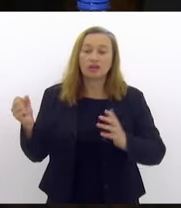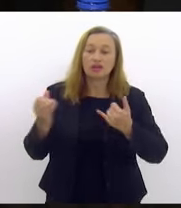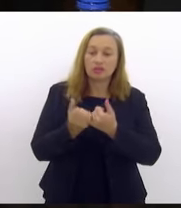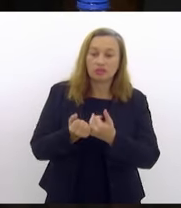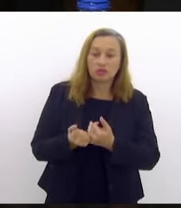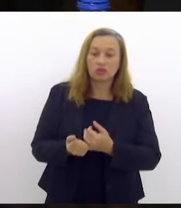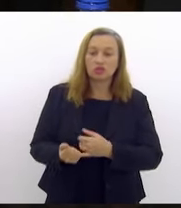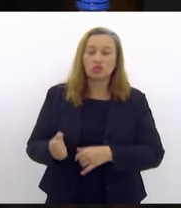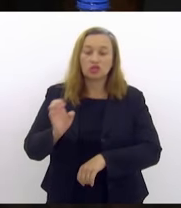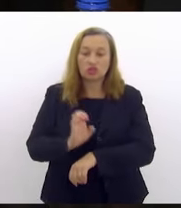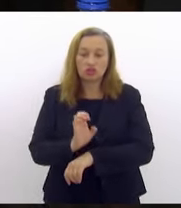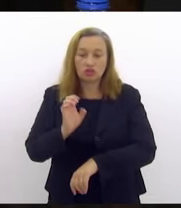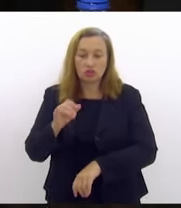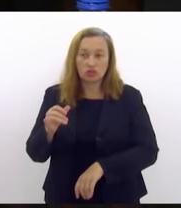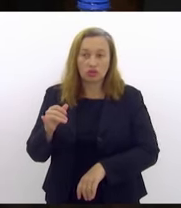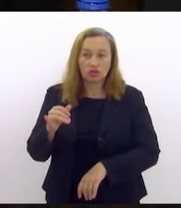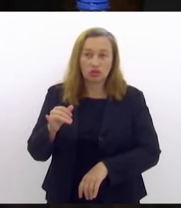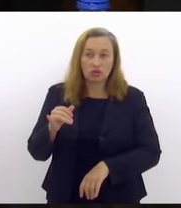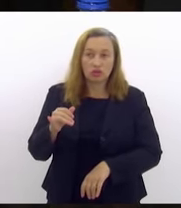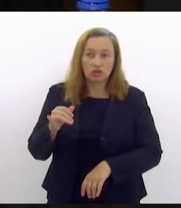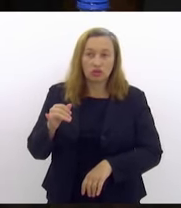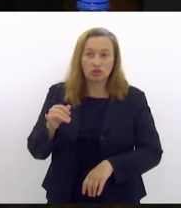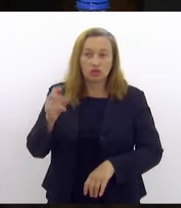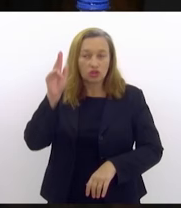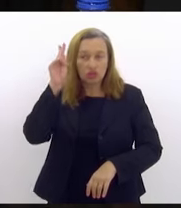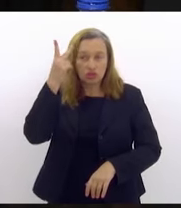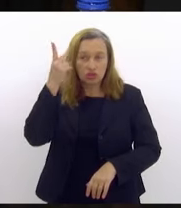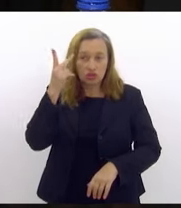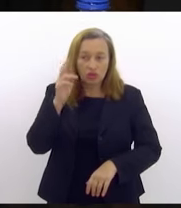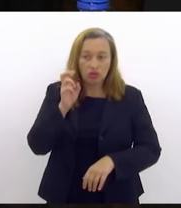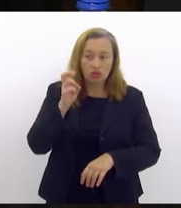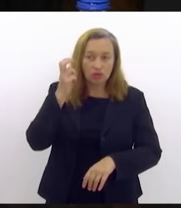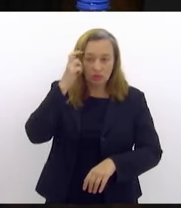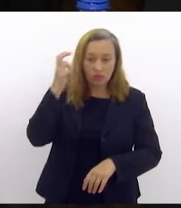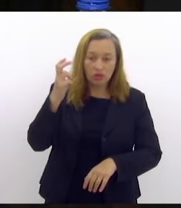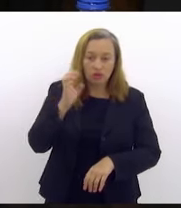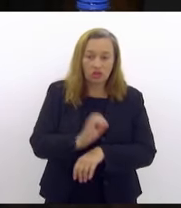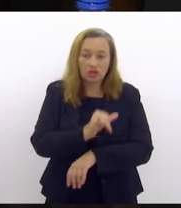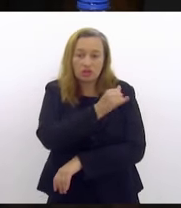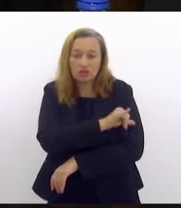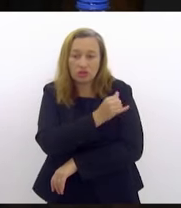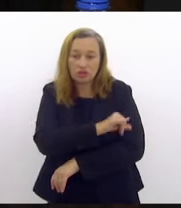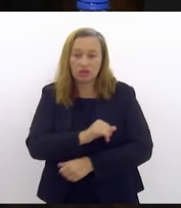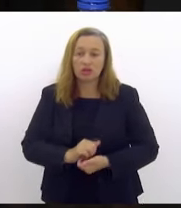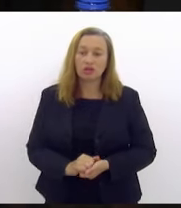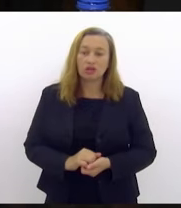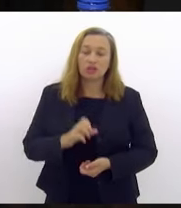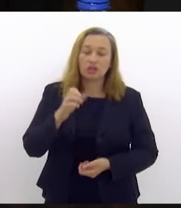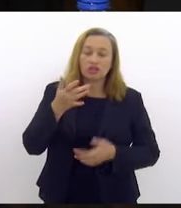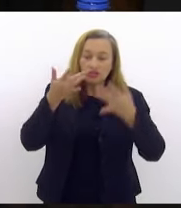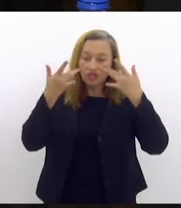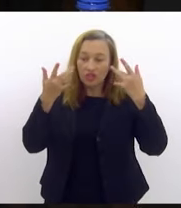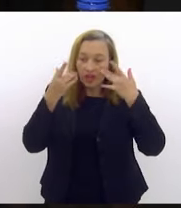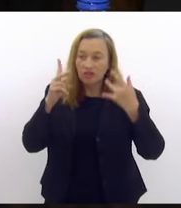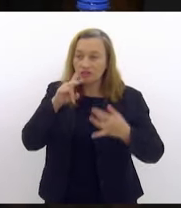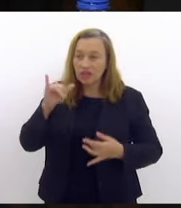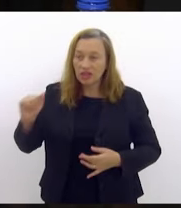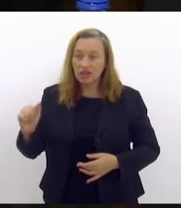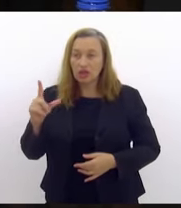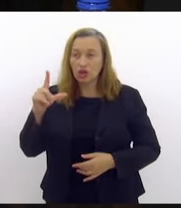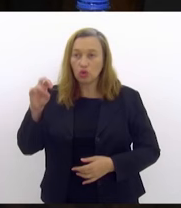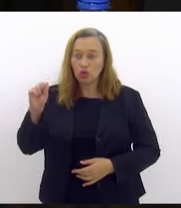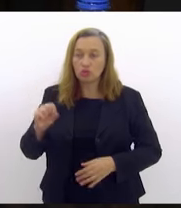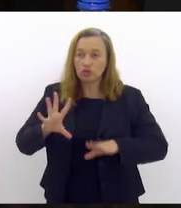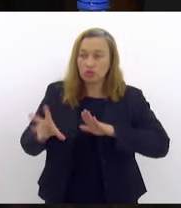histórico e cultural do Estado do Rio de Janeiro, o Teatro Vira-Lobos. Parecer da Comissão de Constituição e Justiça pela constitucionalidade com emenda.